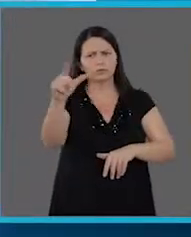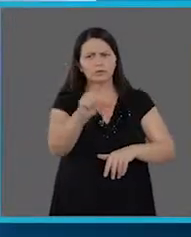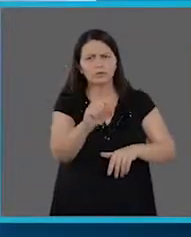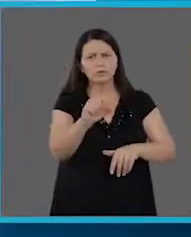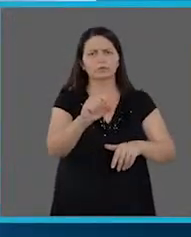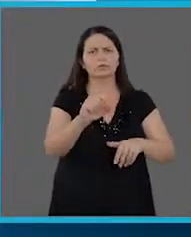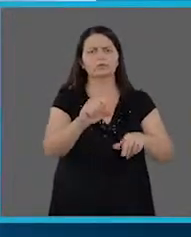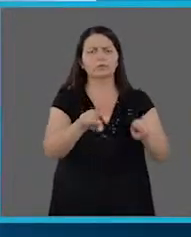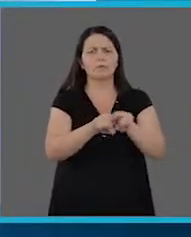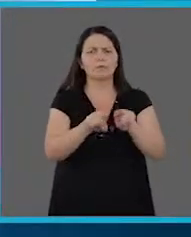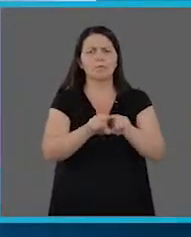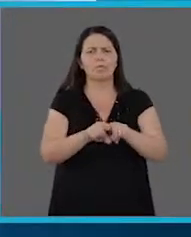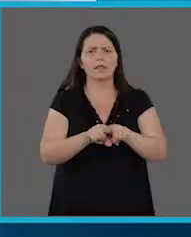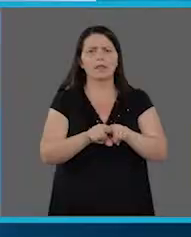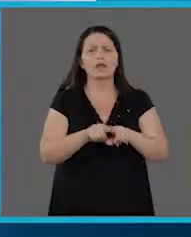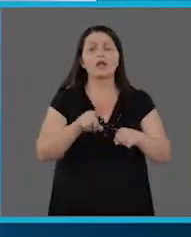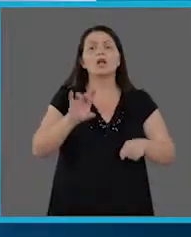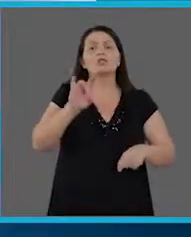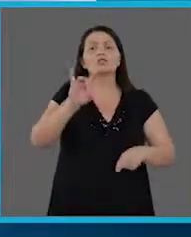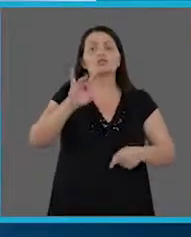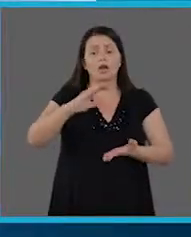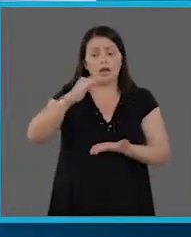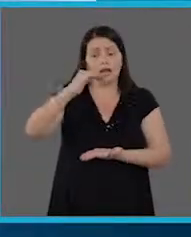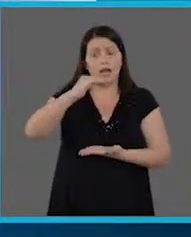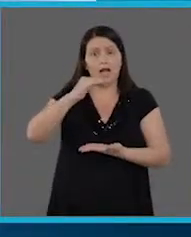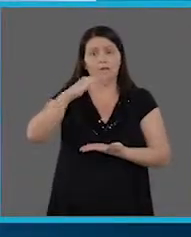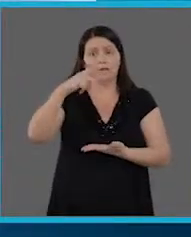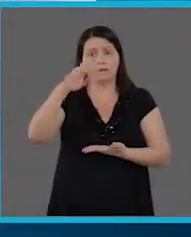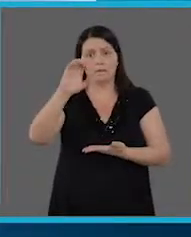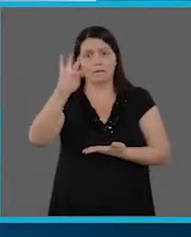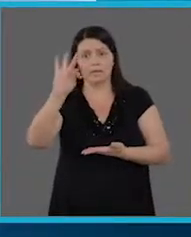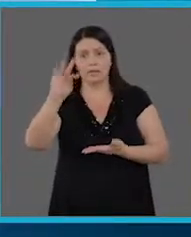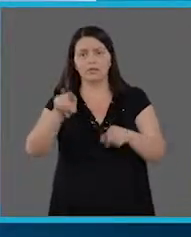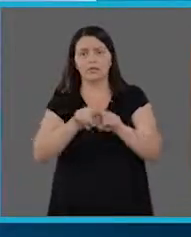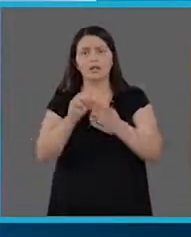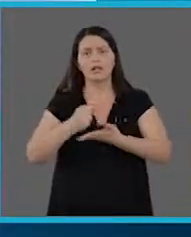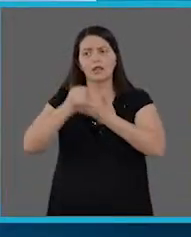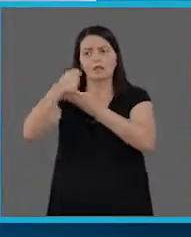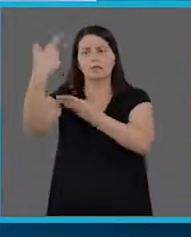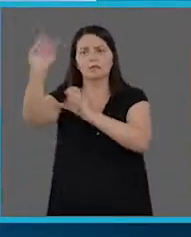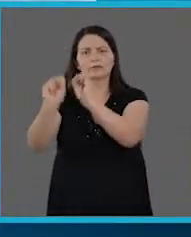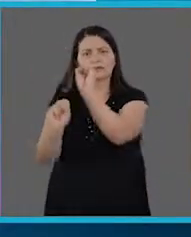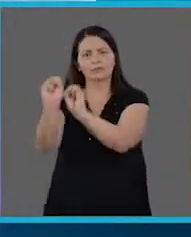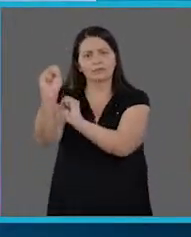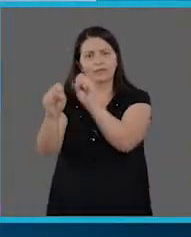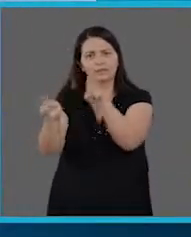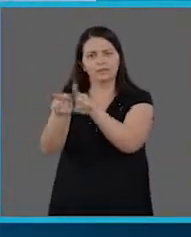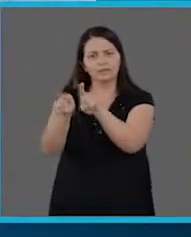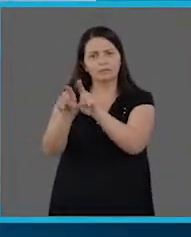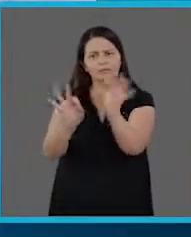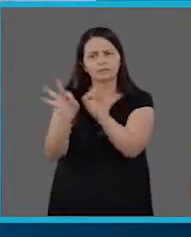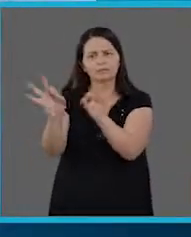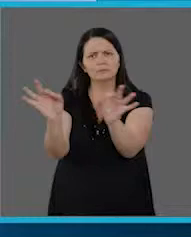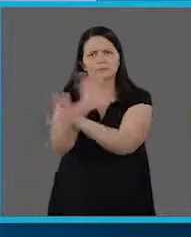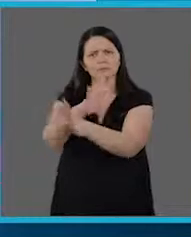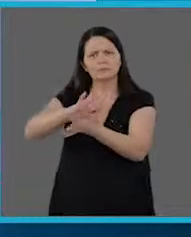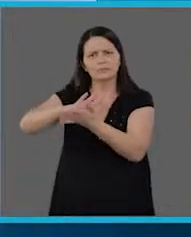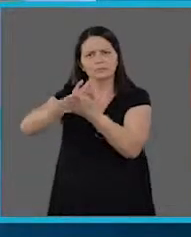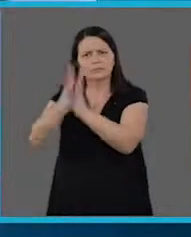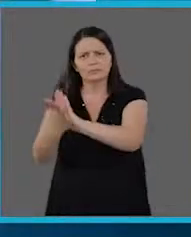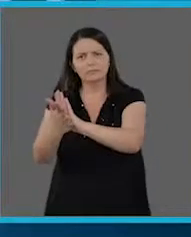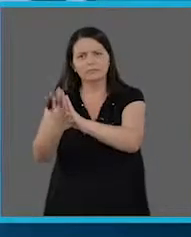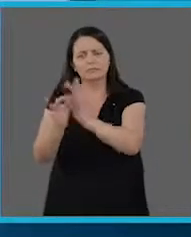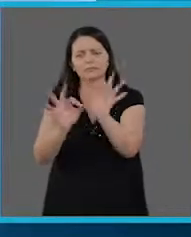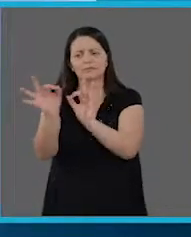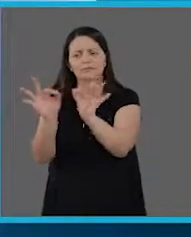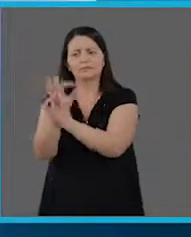todo esse resíduo e colocamos. Apenas as garrafas PETs a gente destina para uma cooperativa a qual também está executando o meu